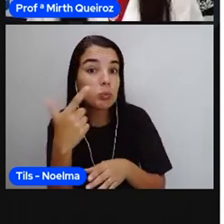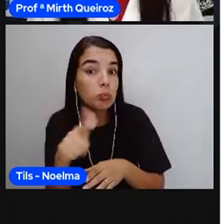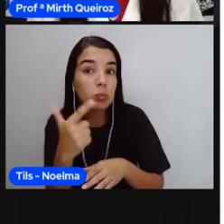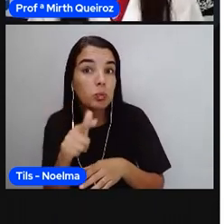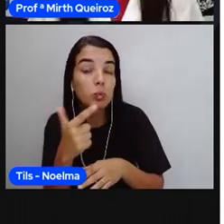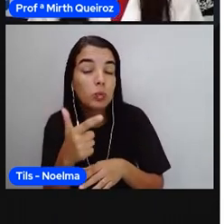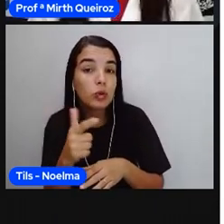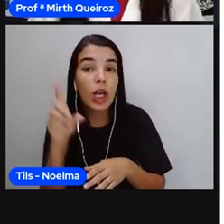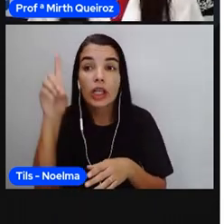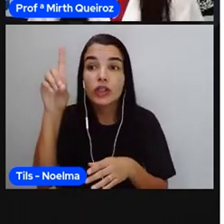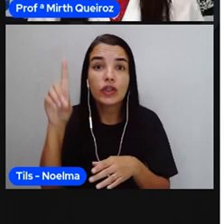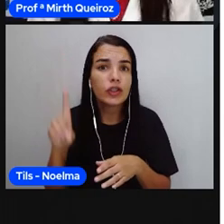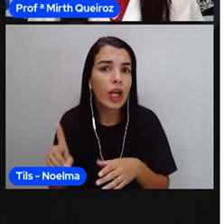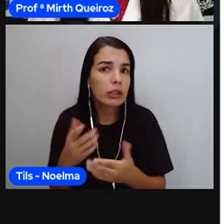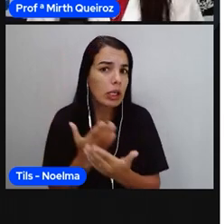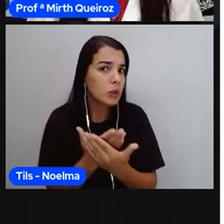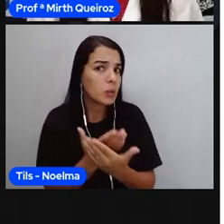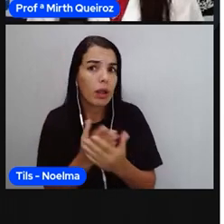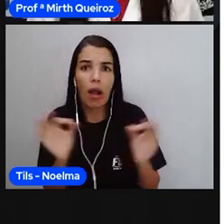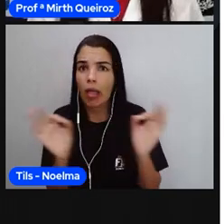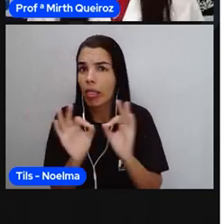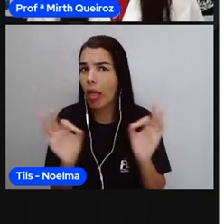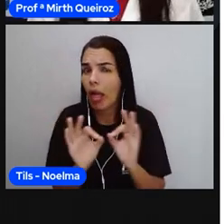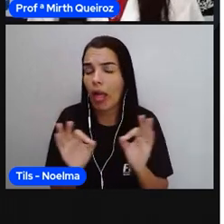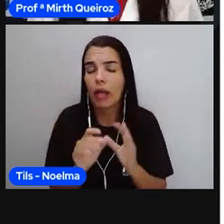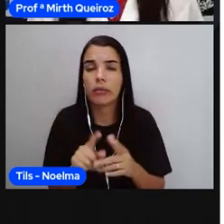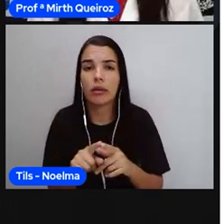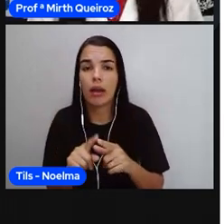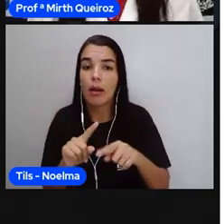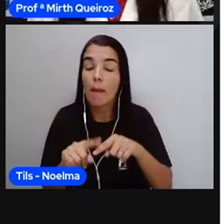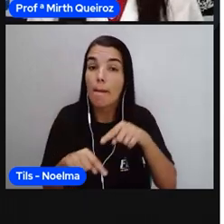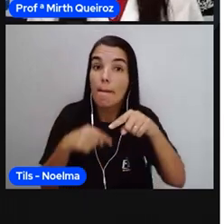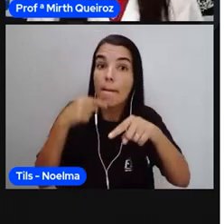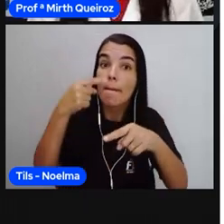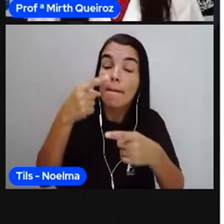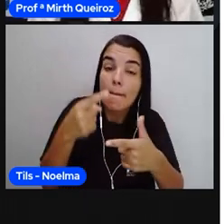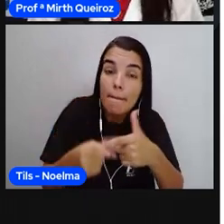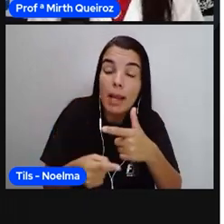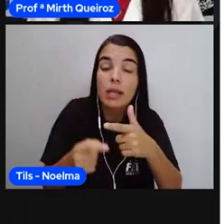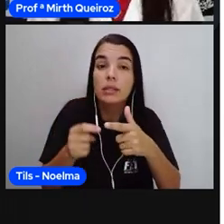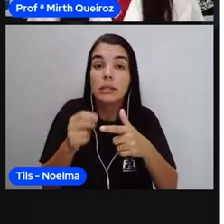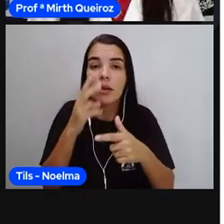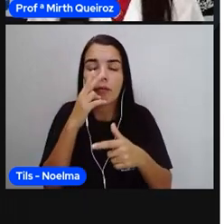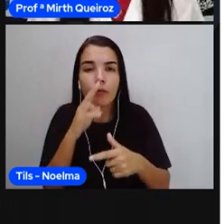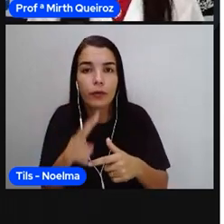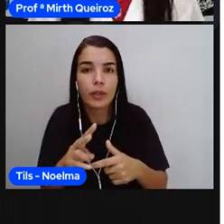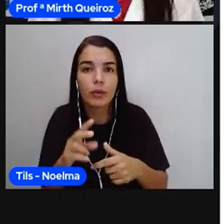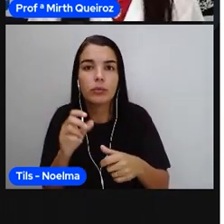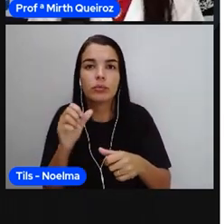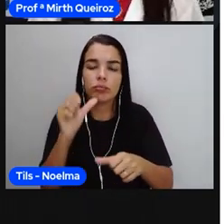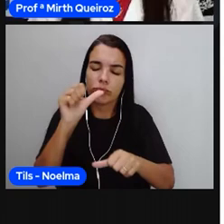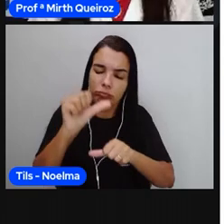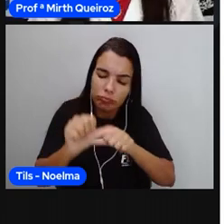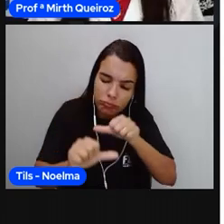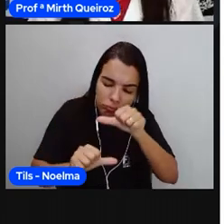tinham direito ao estudo, né? Só que aí a gente vê que a trajetória de vida desse